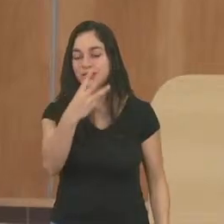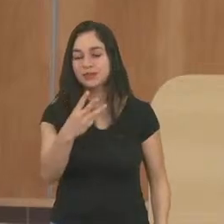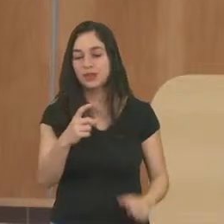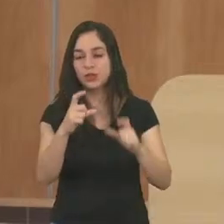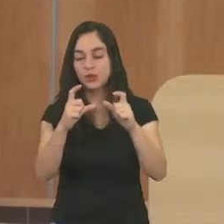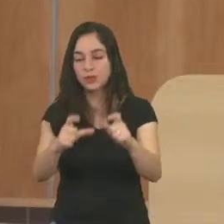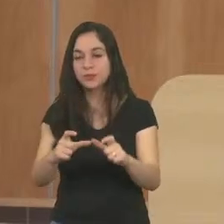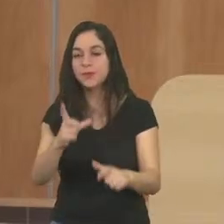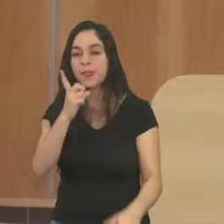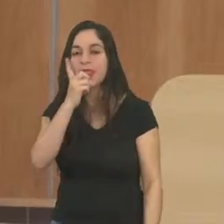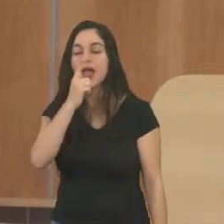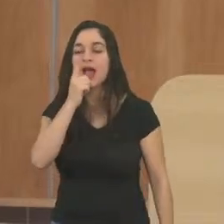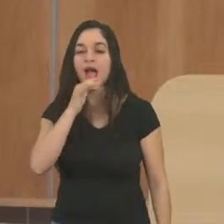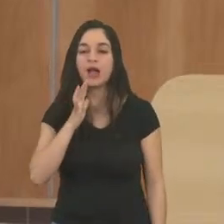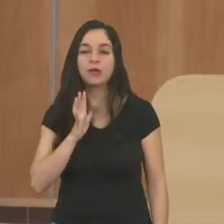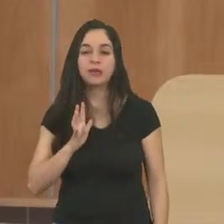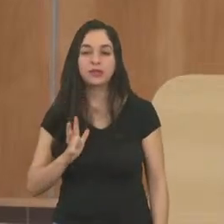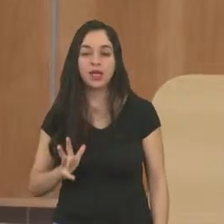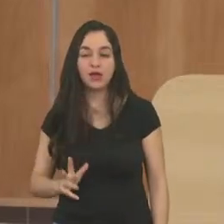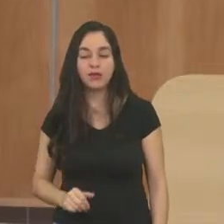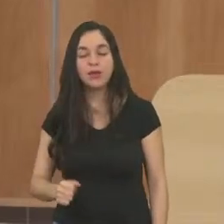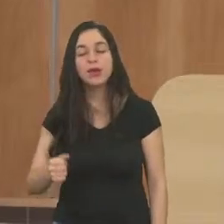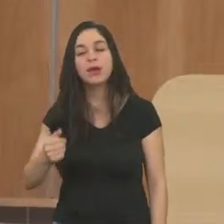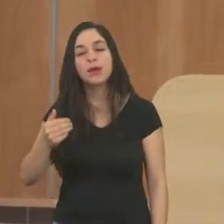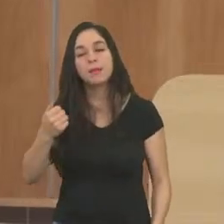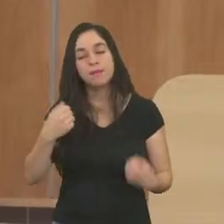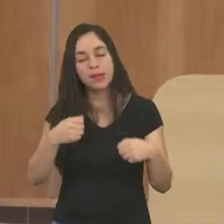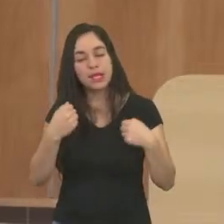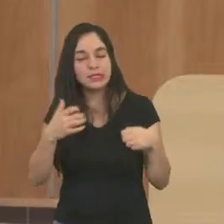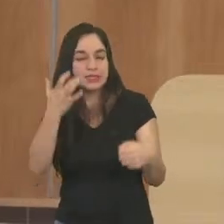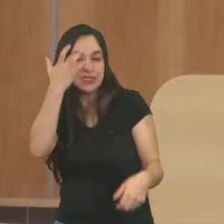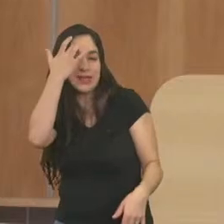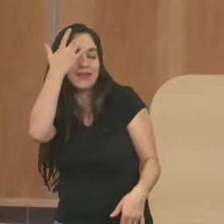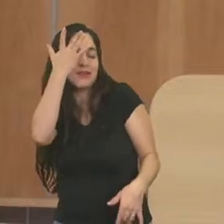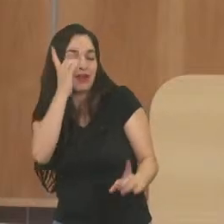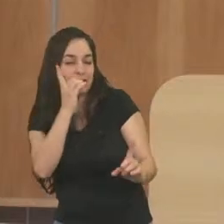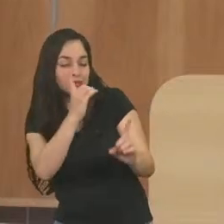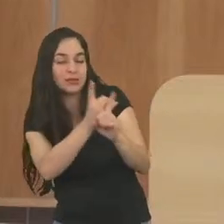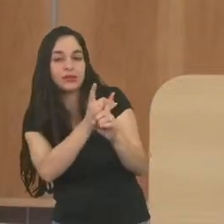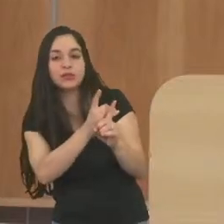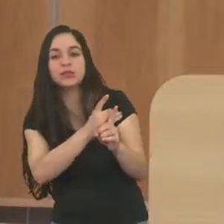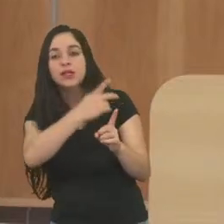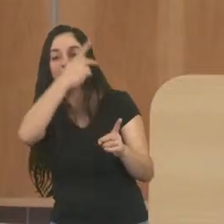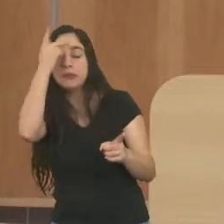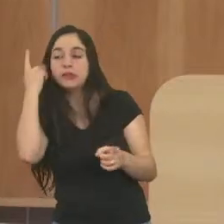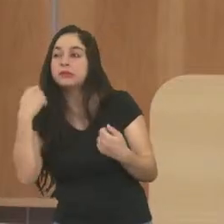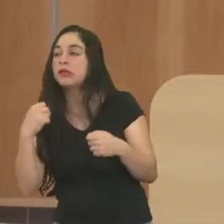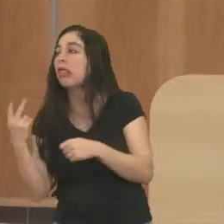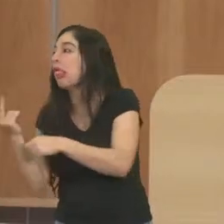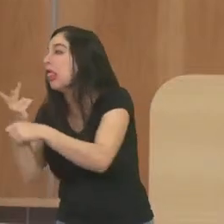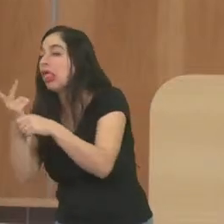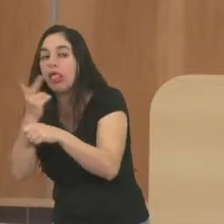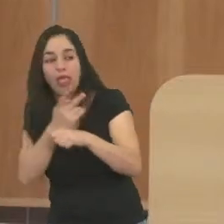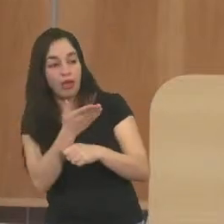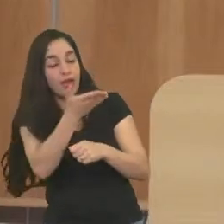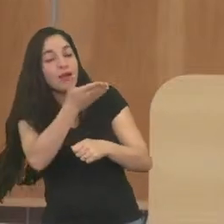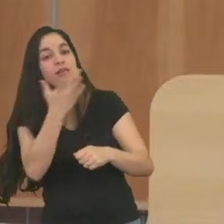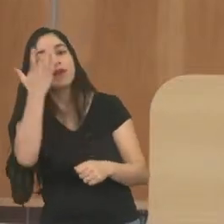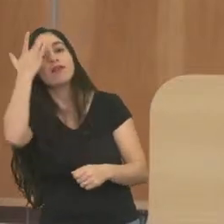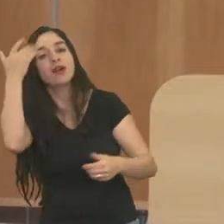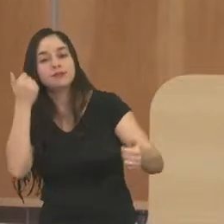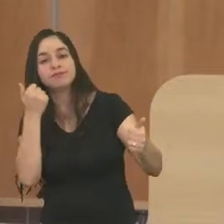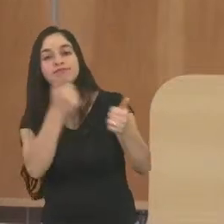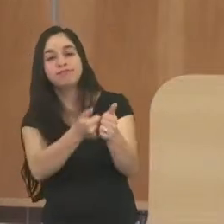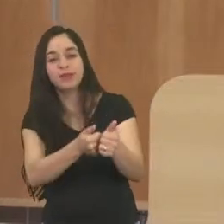água potável devem ser estratégicos de modo a garantir aos frequentadores do espaço público condições